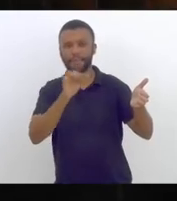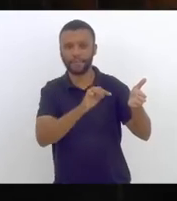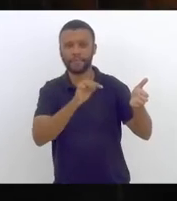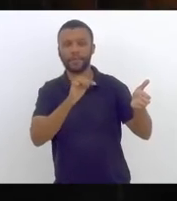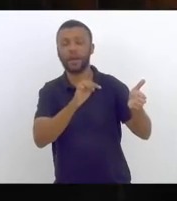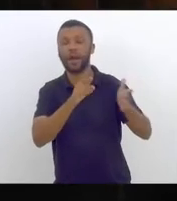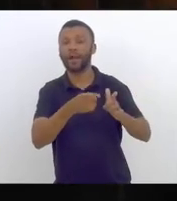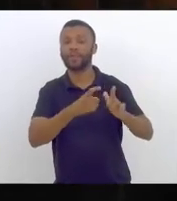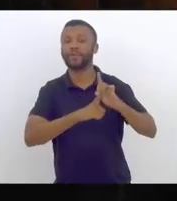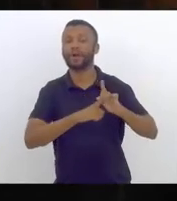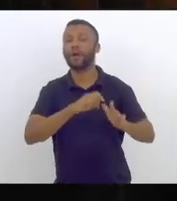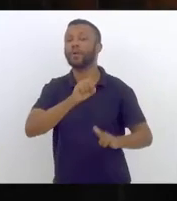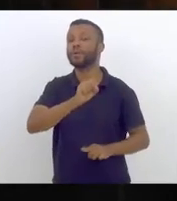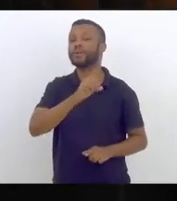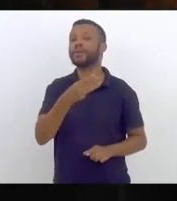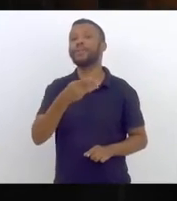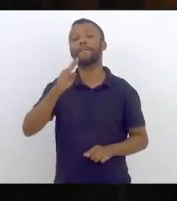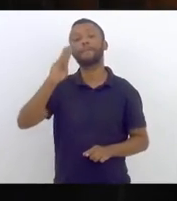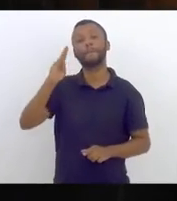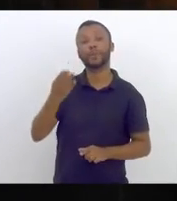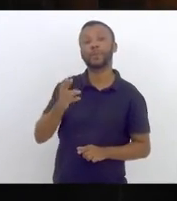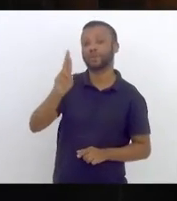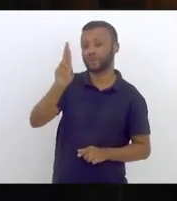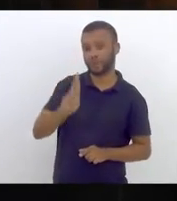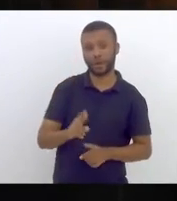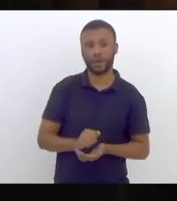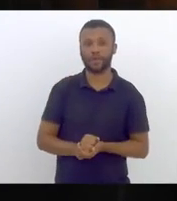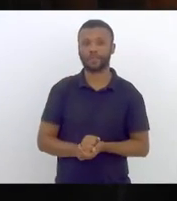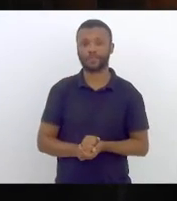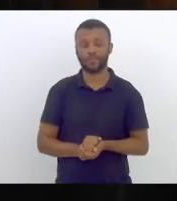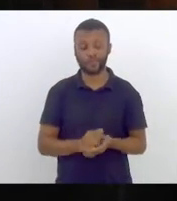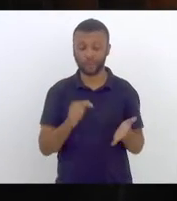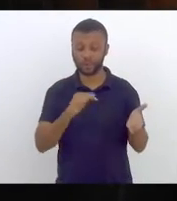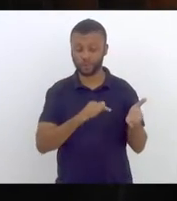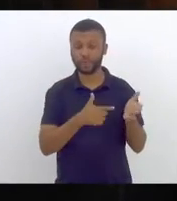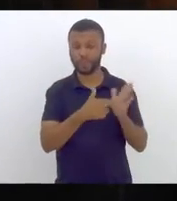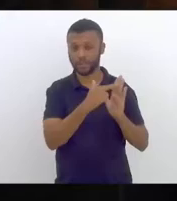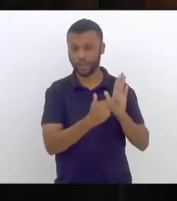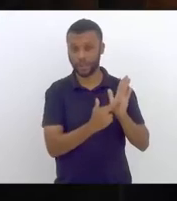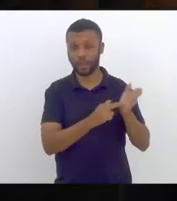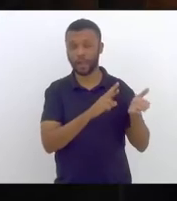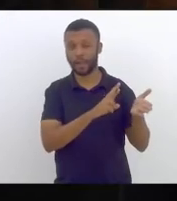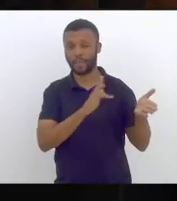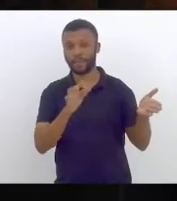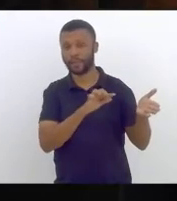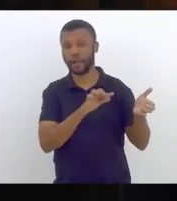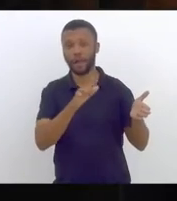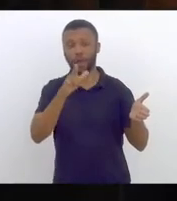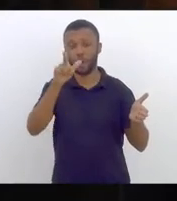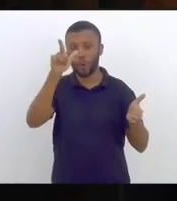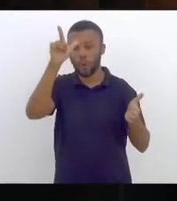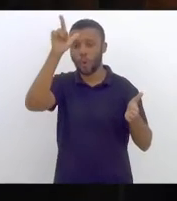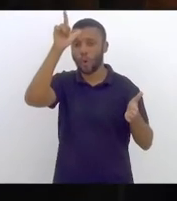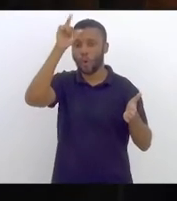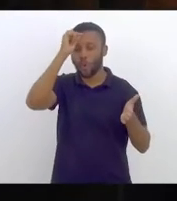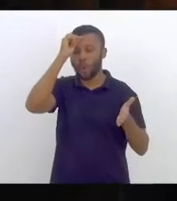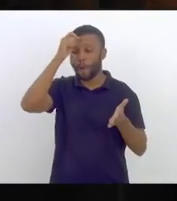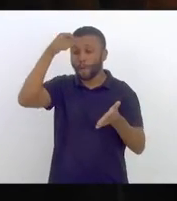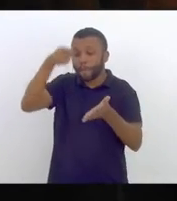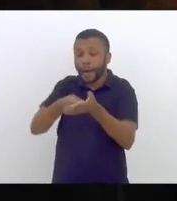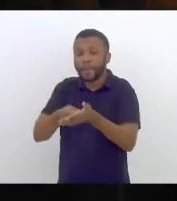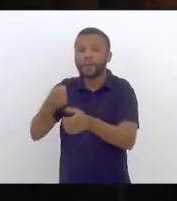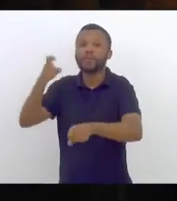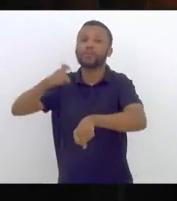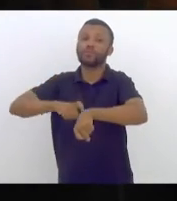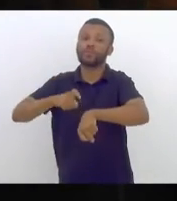83 bilhões, ou seja, o regime de recuperação fiscal alivia o pagamento presente,